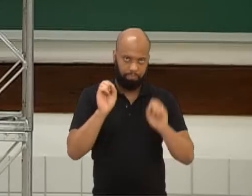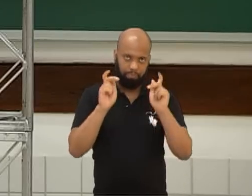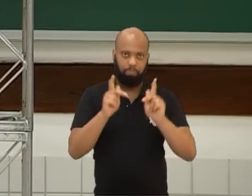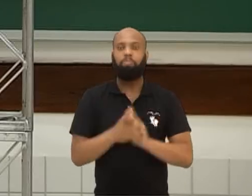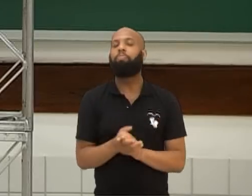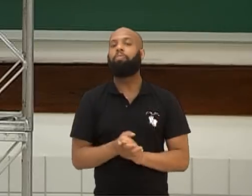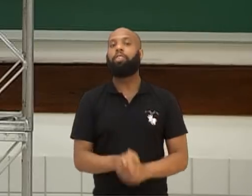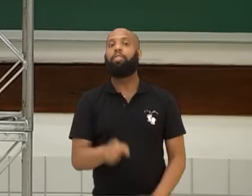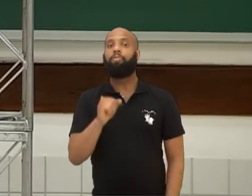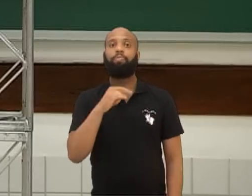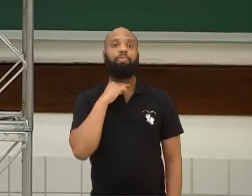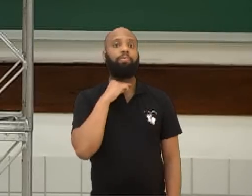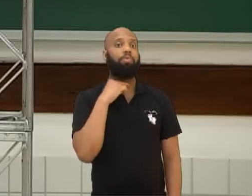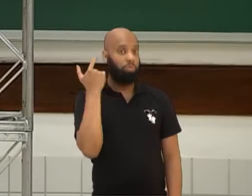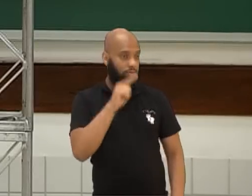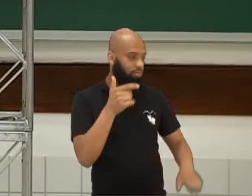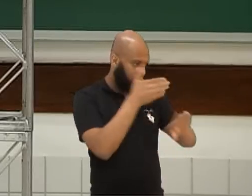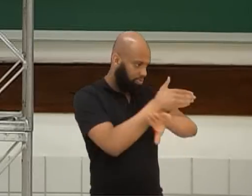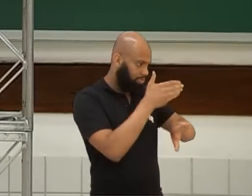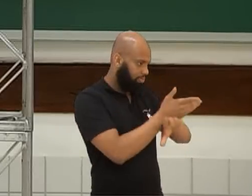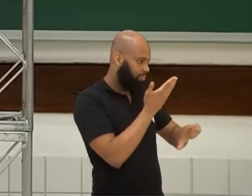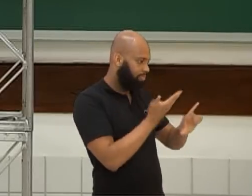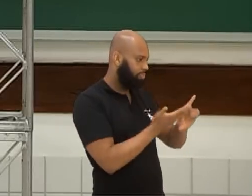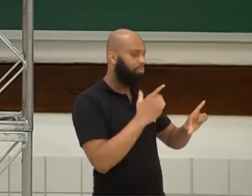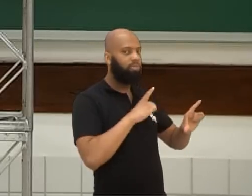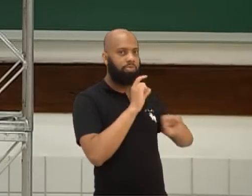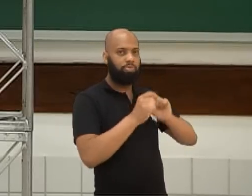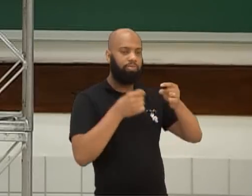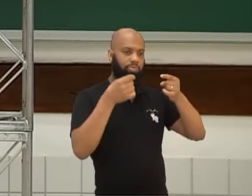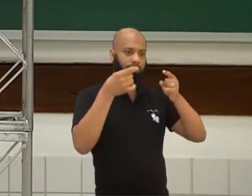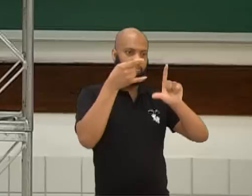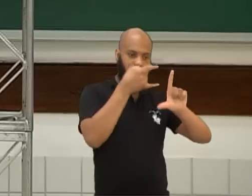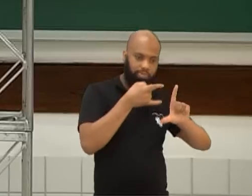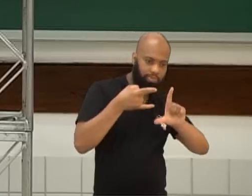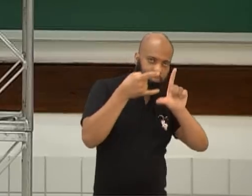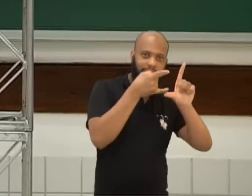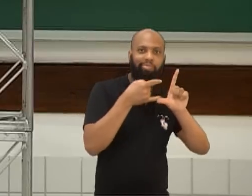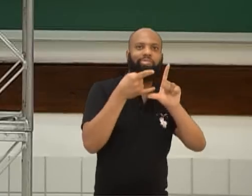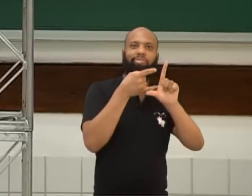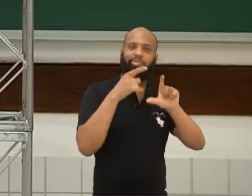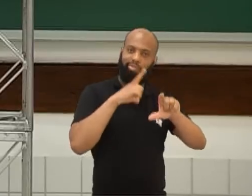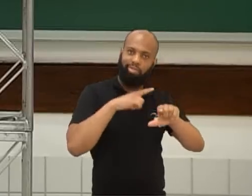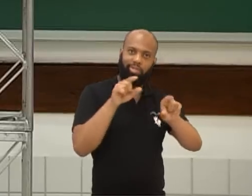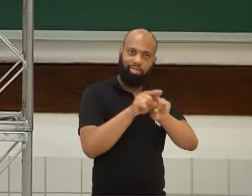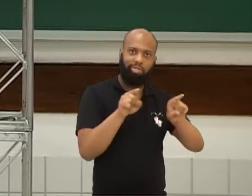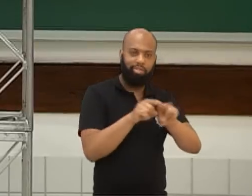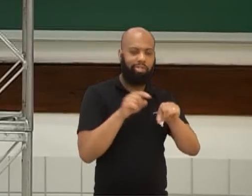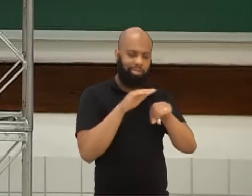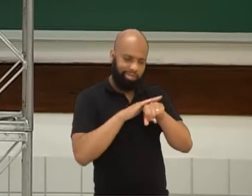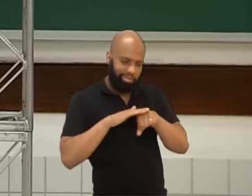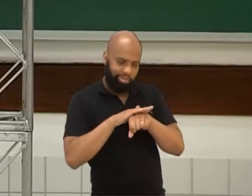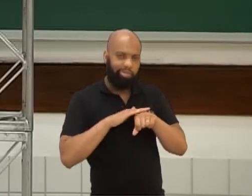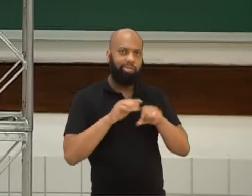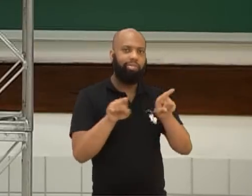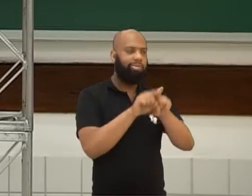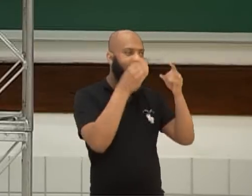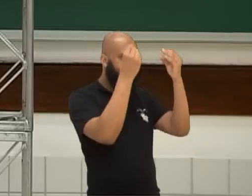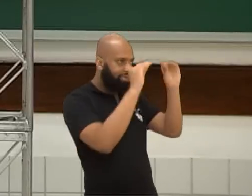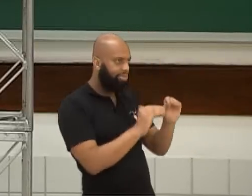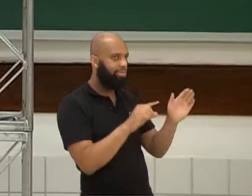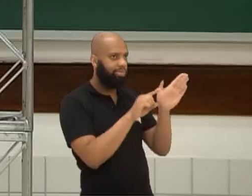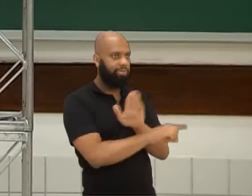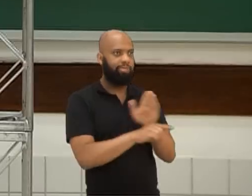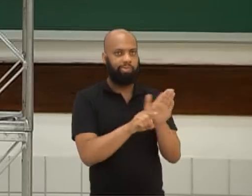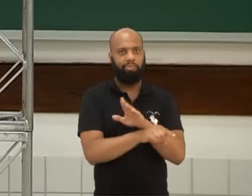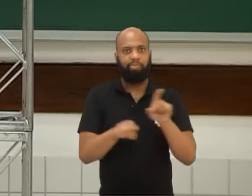Então, quem tem acesso ao Class 1, participe dos meetings, converse lá, coloque no mural, sempre participe. Não fiquem